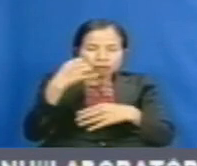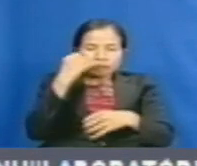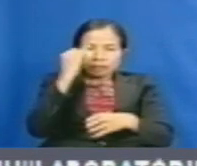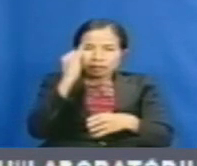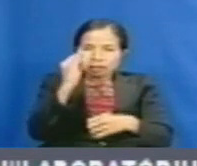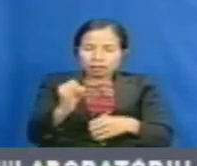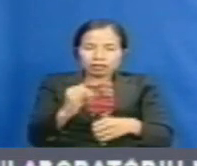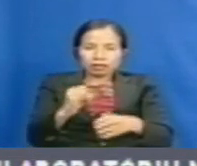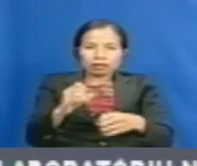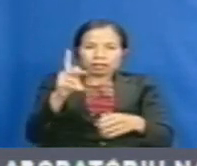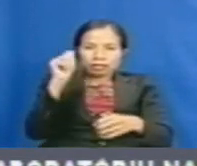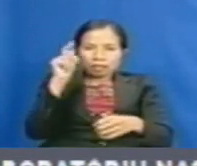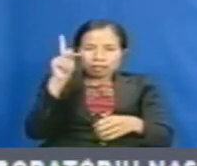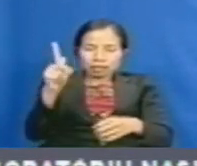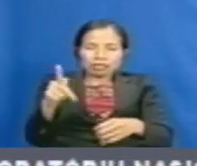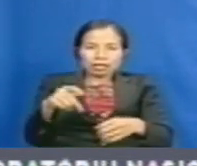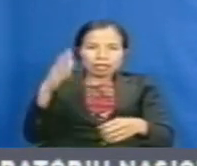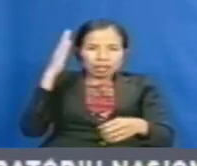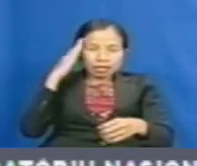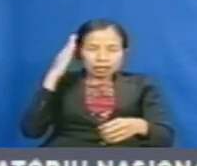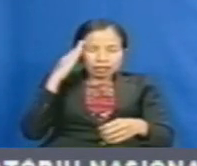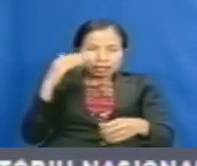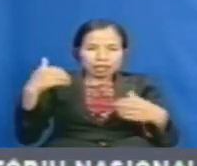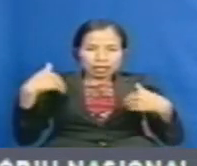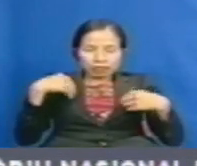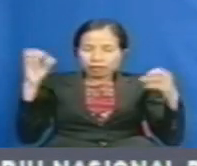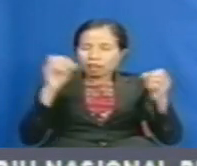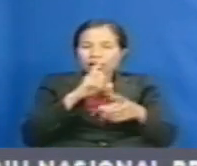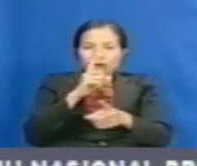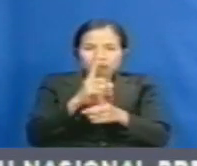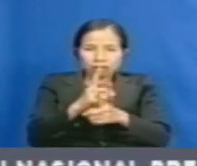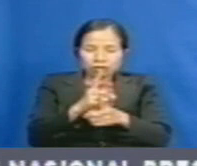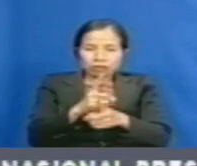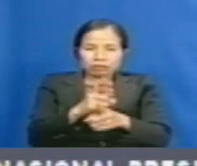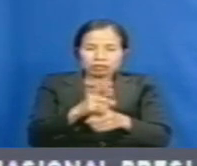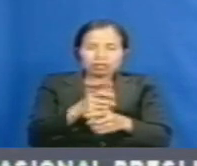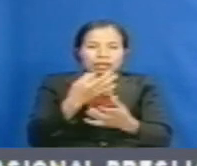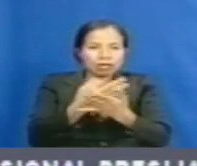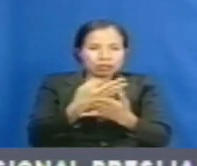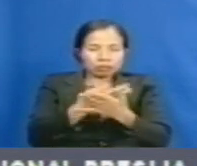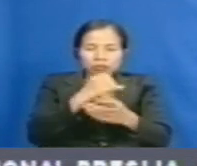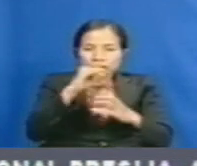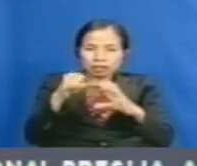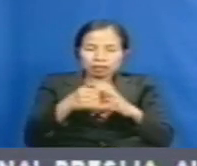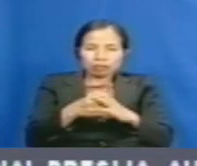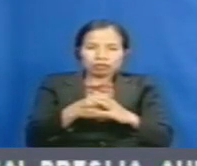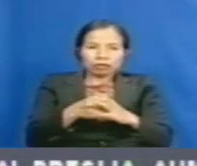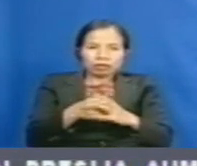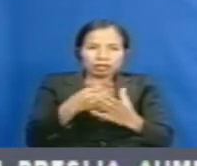investigação, Comissão Anticorrupção identifica moço irregularidade balum e apreço, inclui total